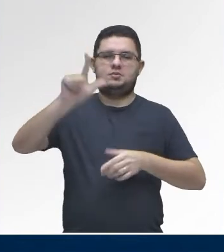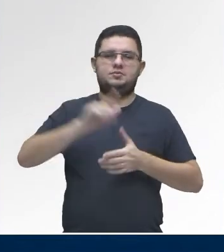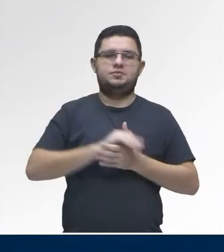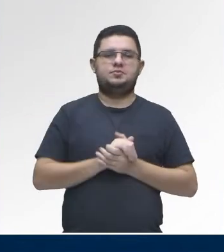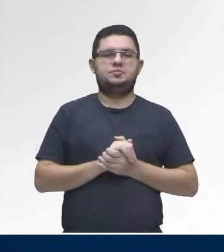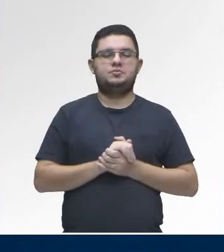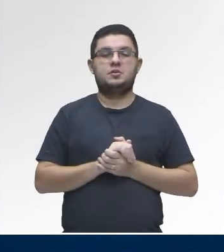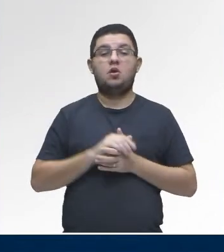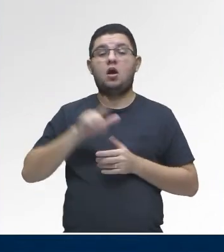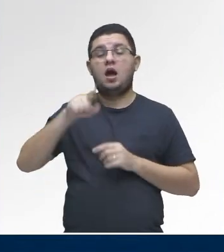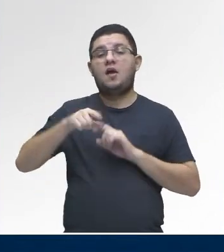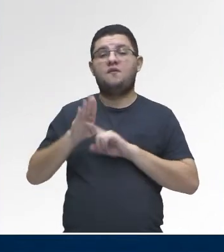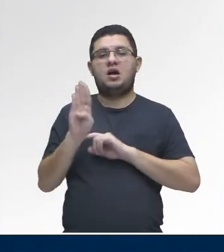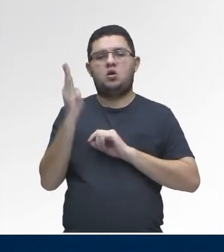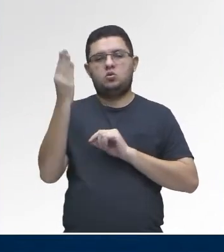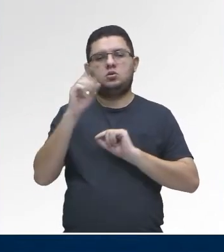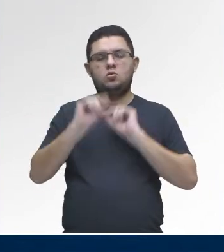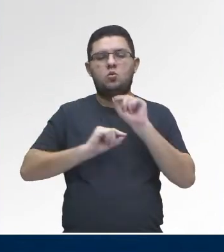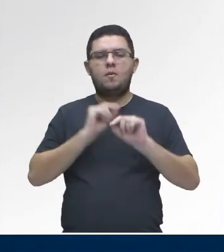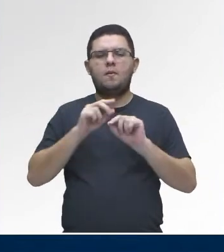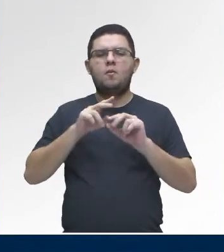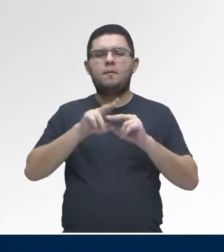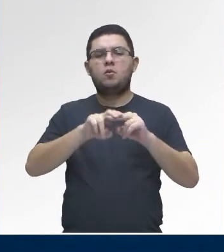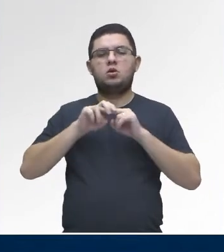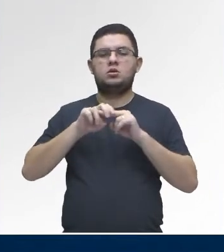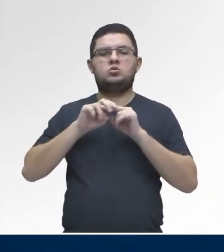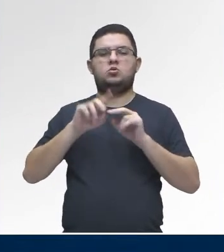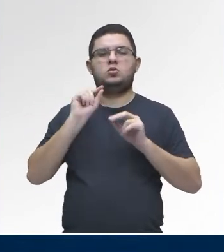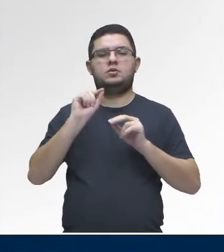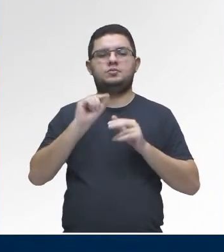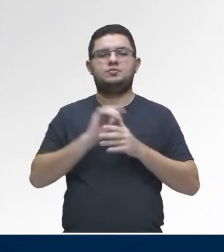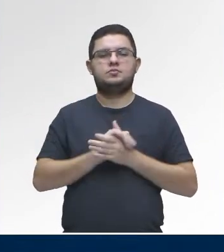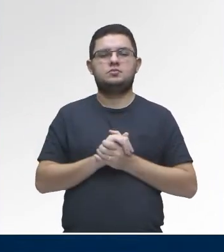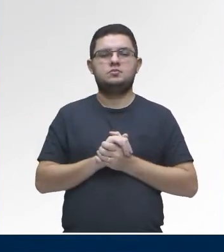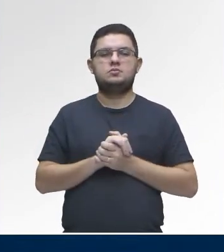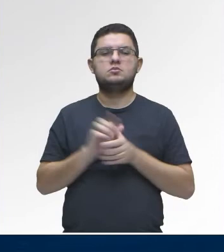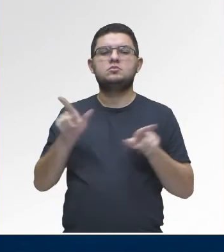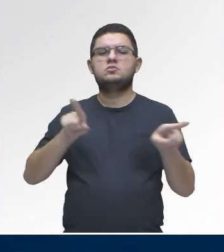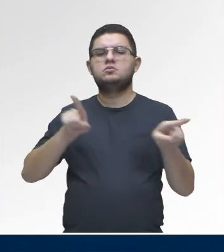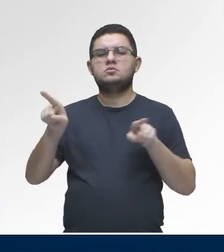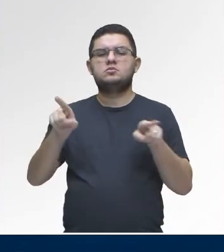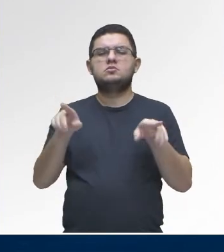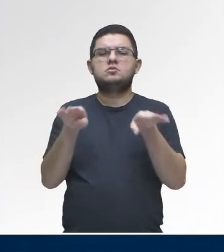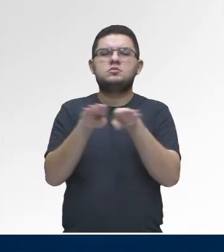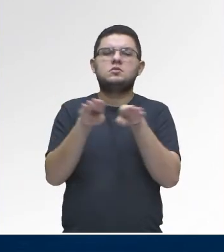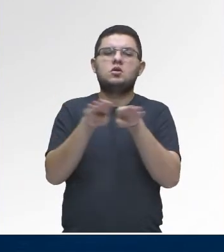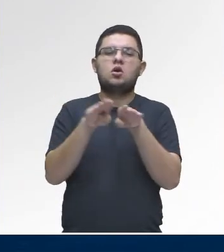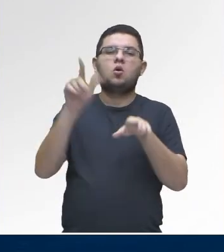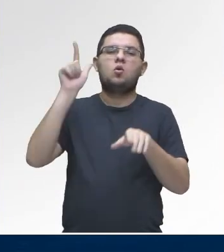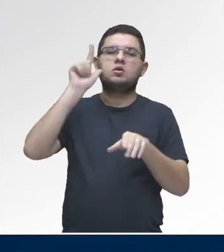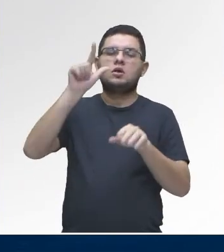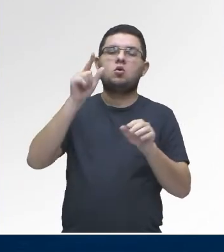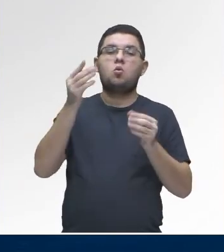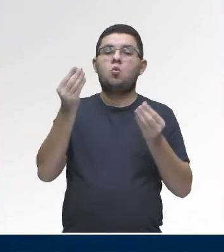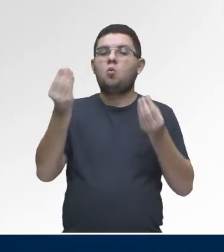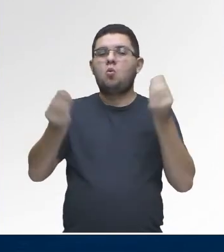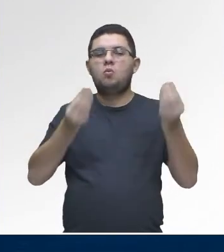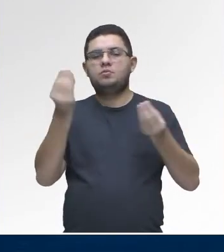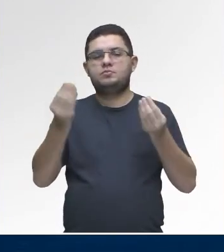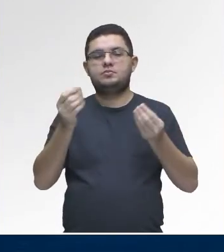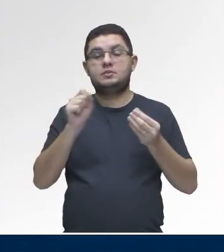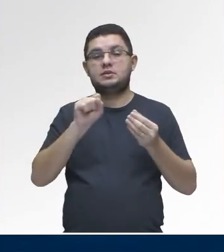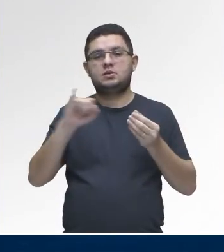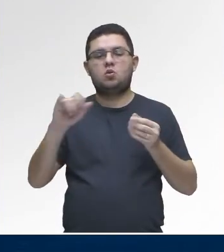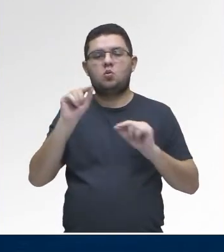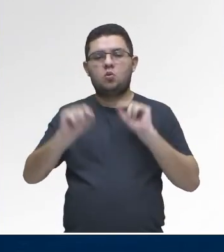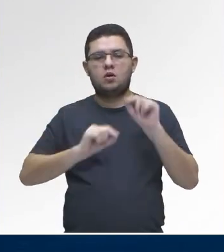único valor que a gente pode colocar nesse x para que essa igualdade seja verdadeira é o valor de 3, né? Isso nos